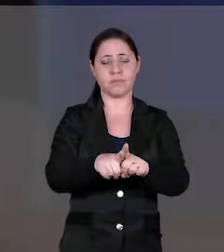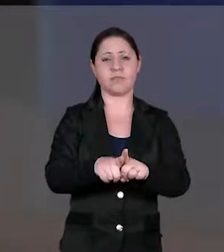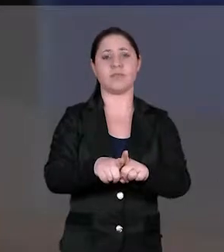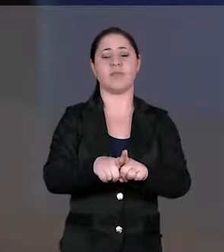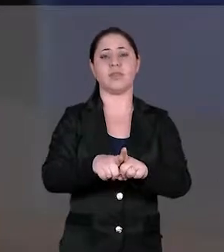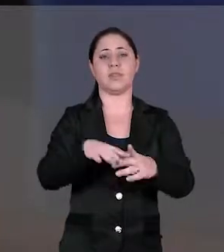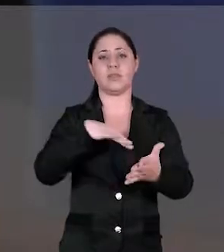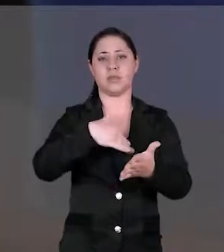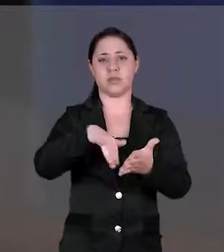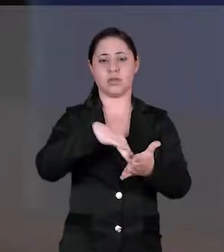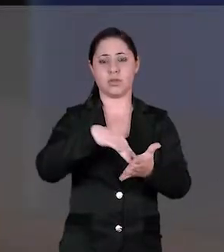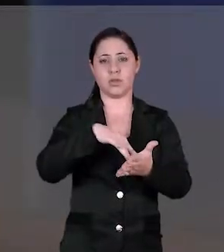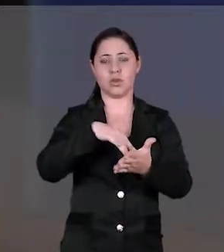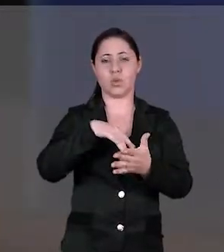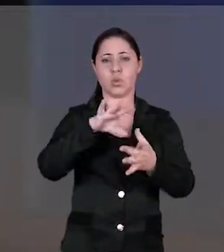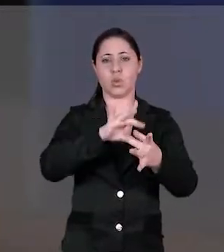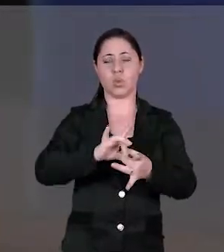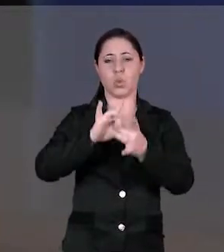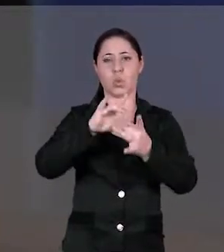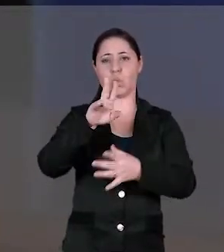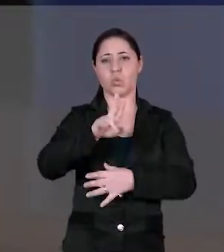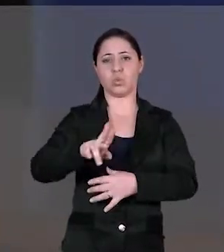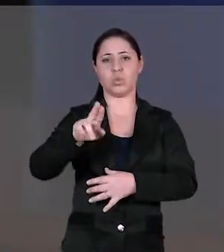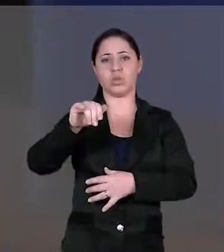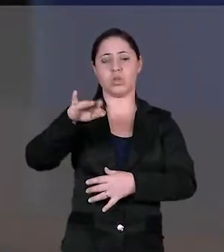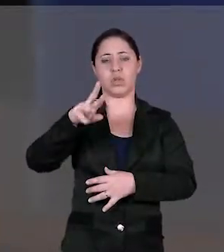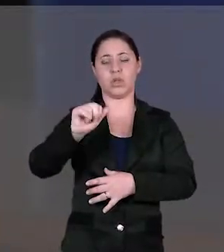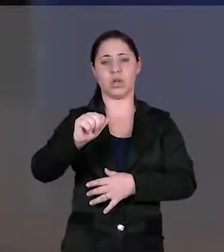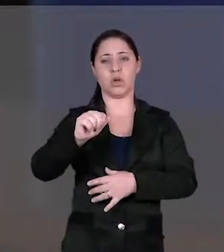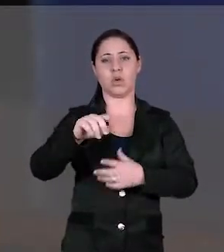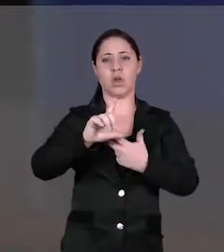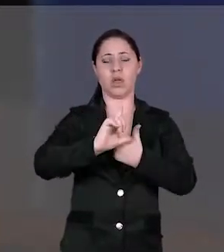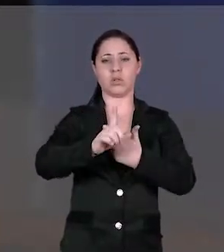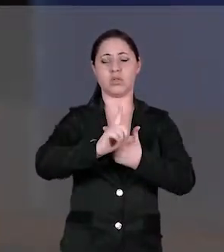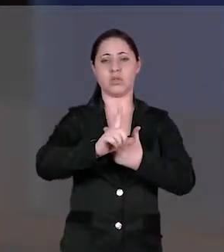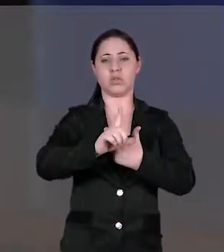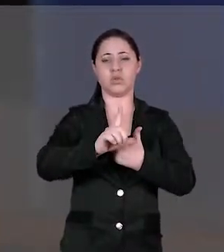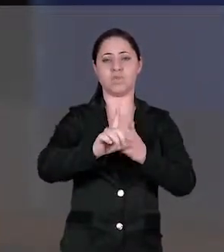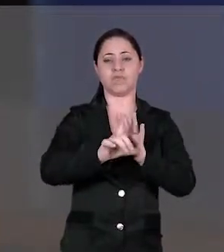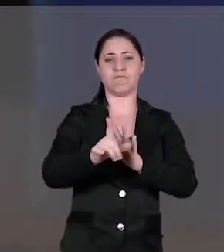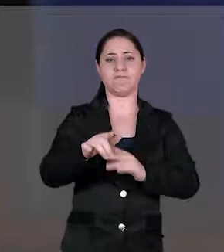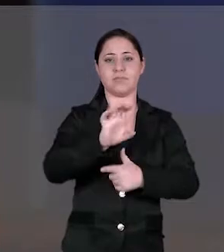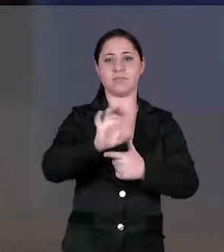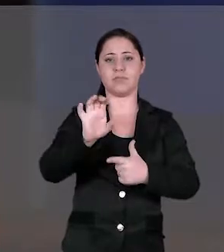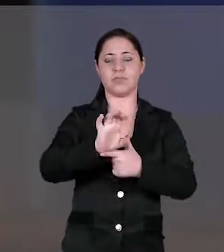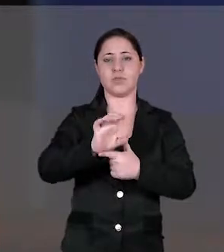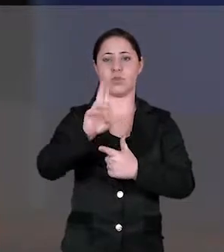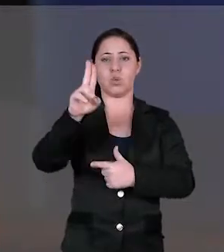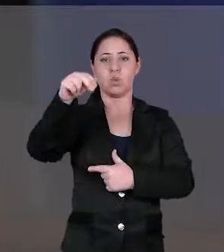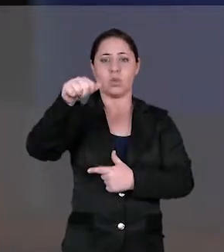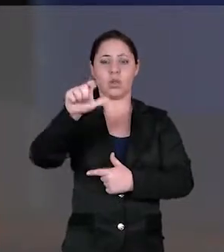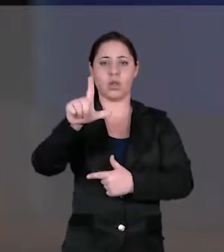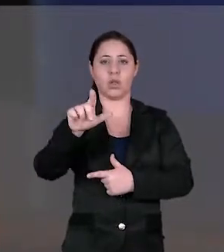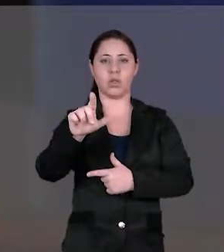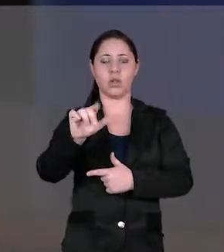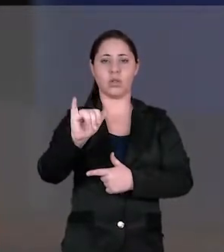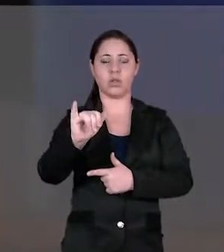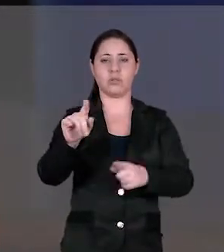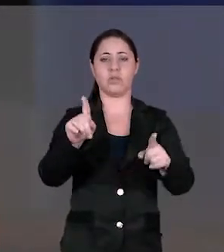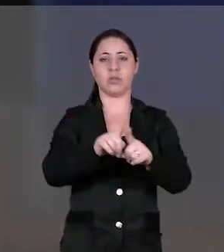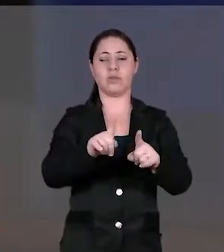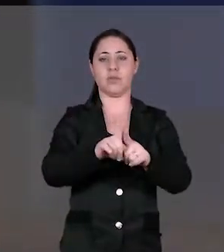Sul. E também secretário da União Nacional dos Legislativos e Legisladores Estaduais, que é da